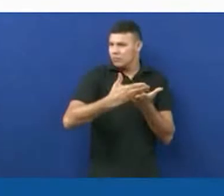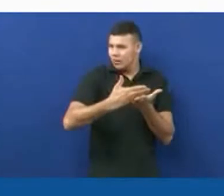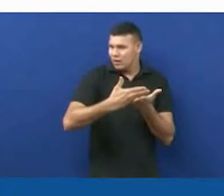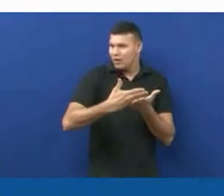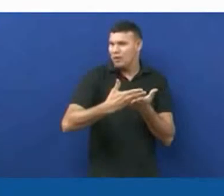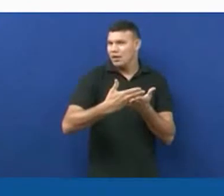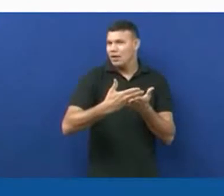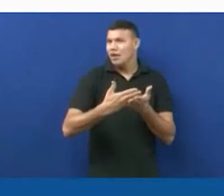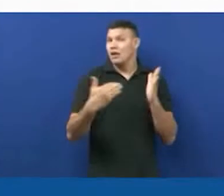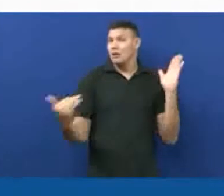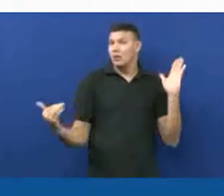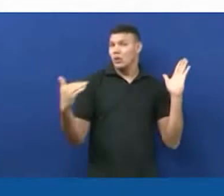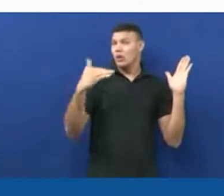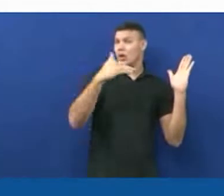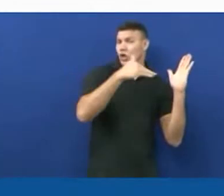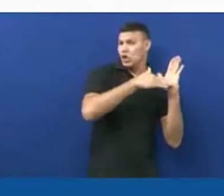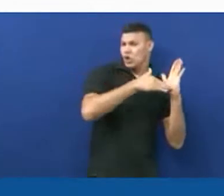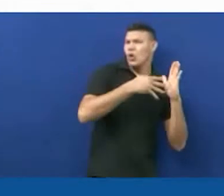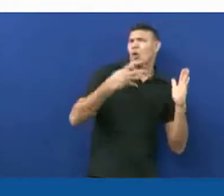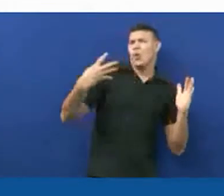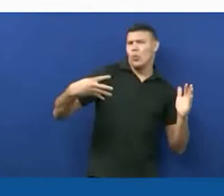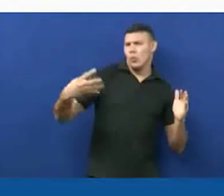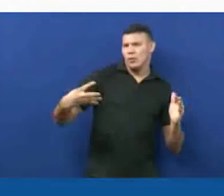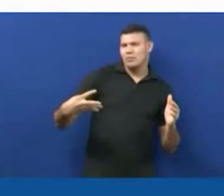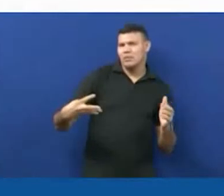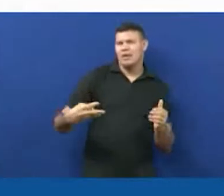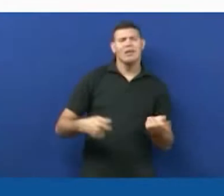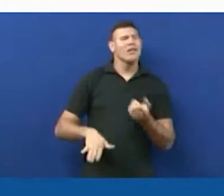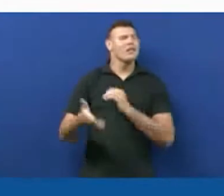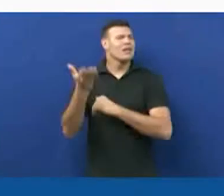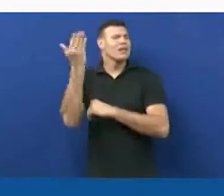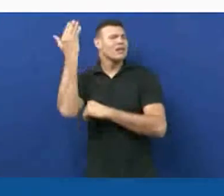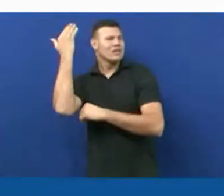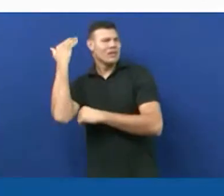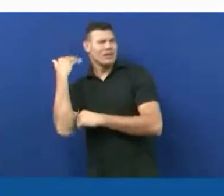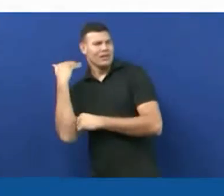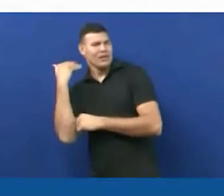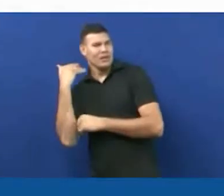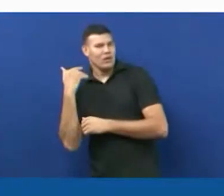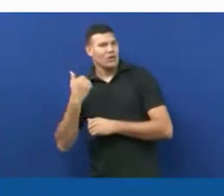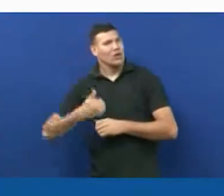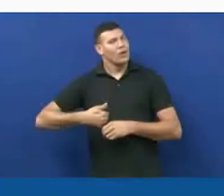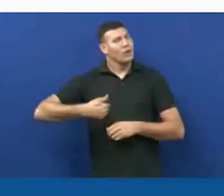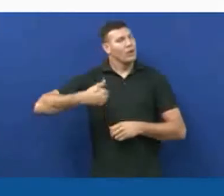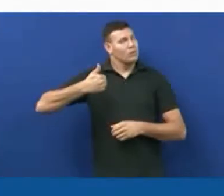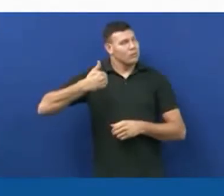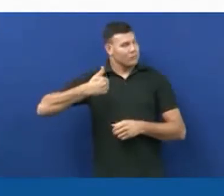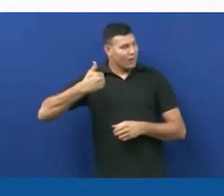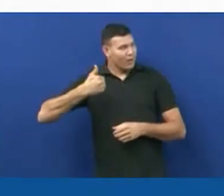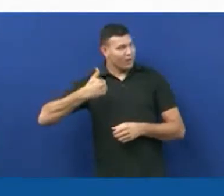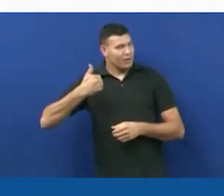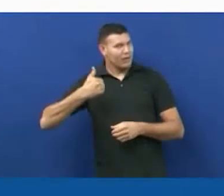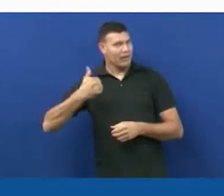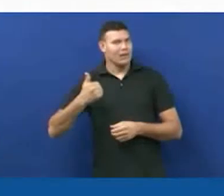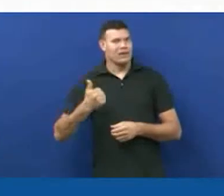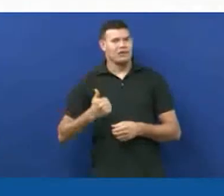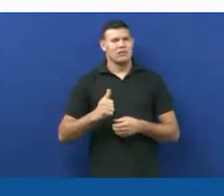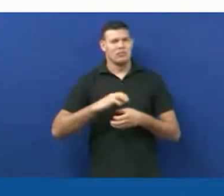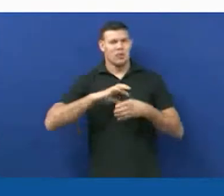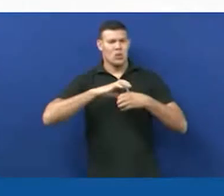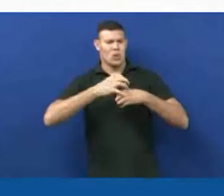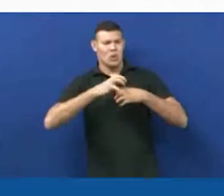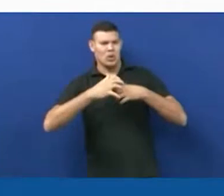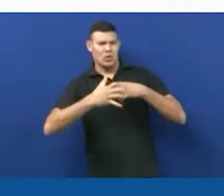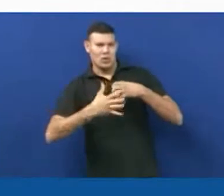Na aula passada, a gente entendeu, por exemplo, que os primeiros planetas, eles são chamados de planetas